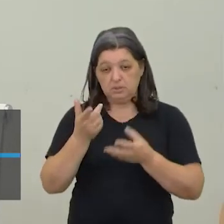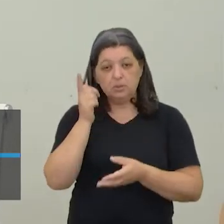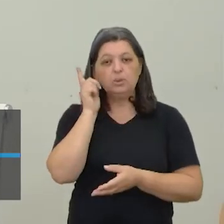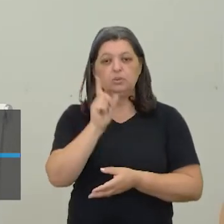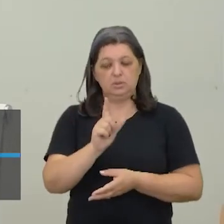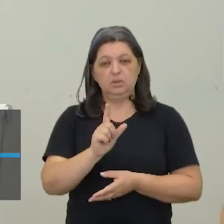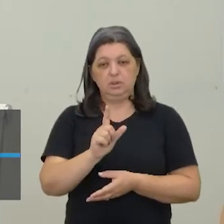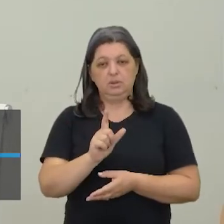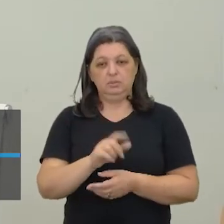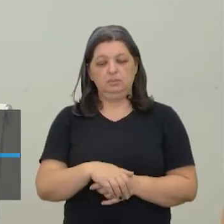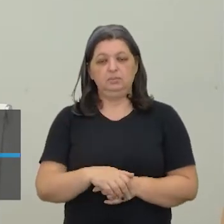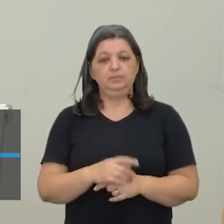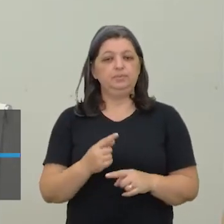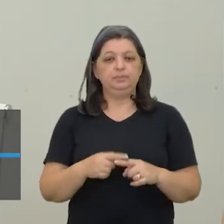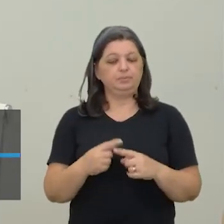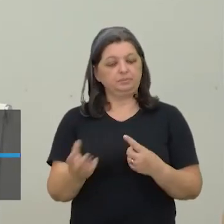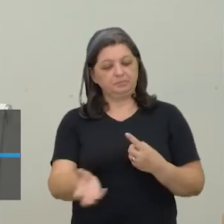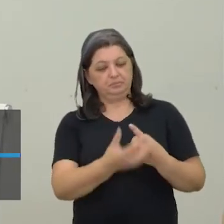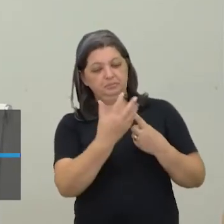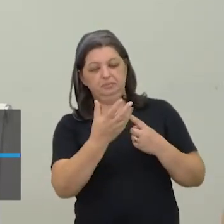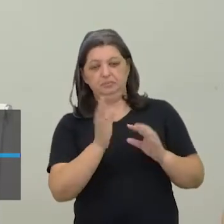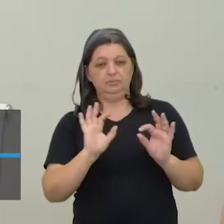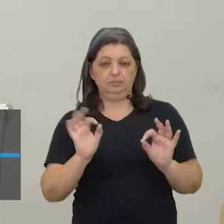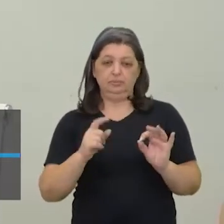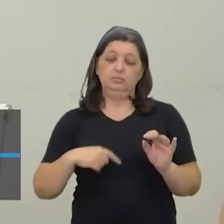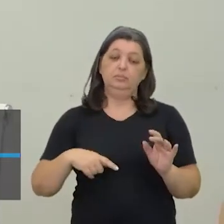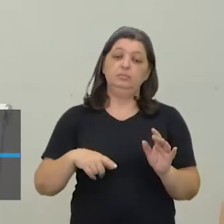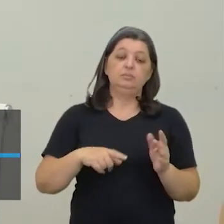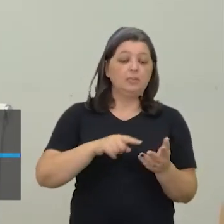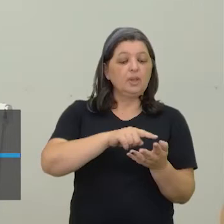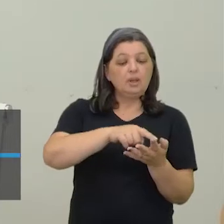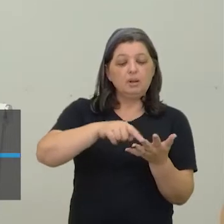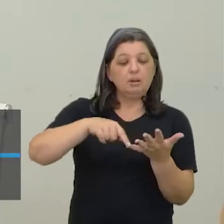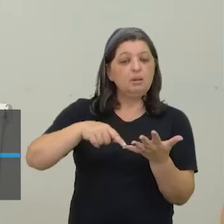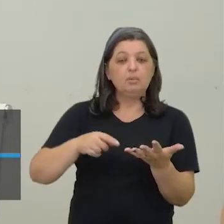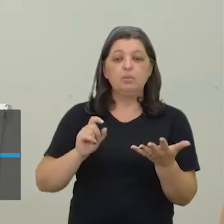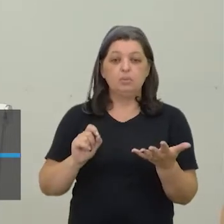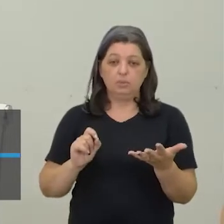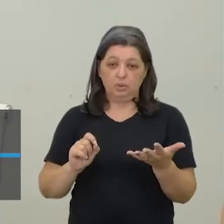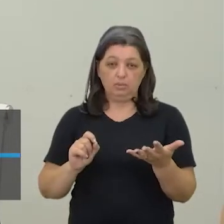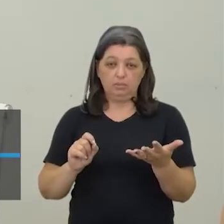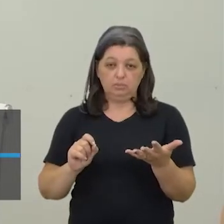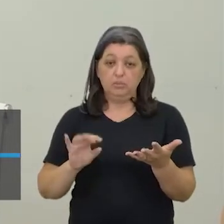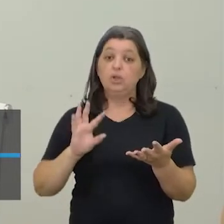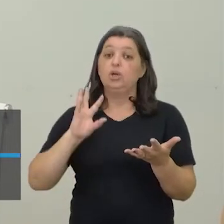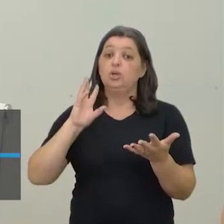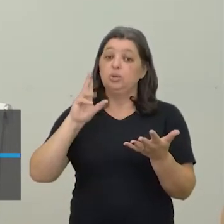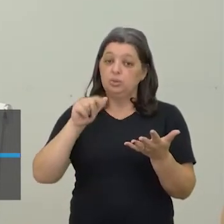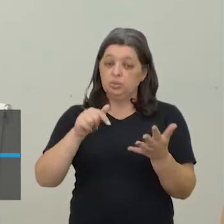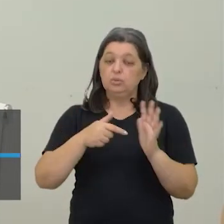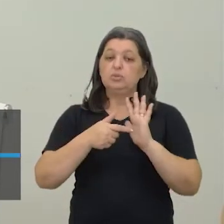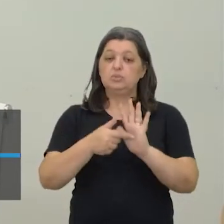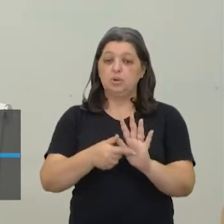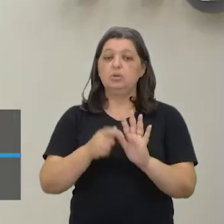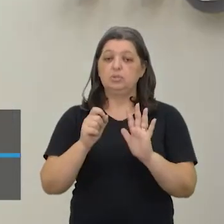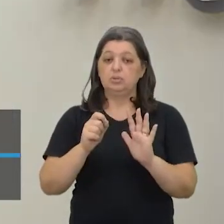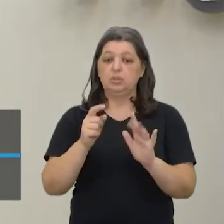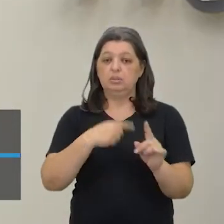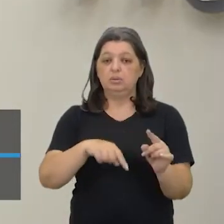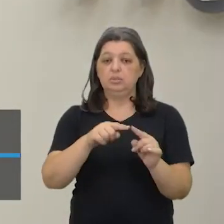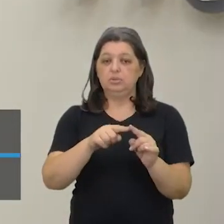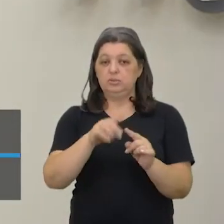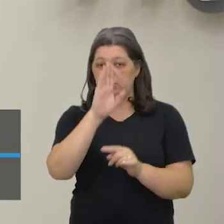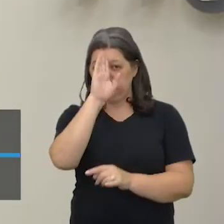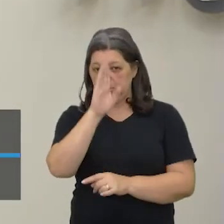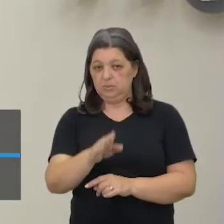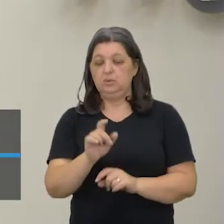deixa influenciar tão facilmente. Olha, tem esse ponto de vista, tem esse. E todos apontam para isso. É porque explicar o que